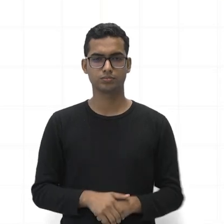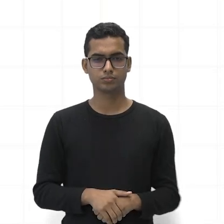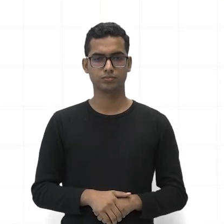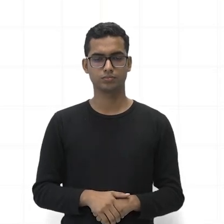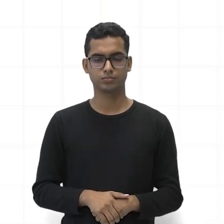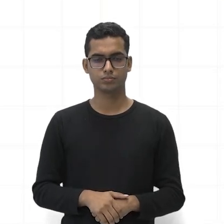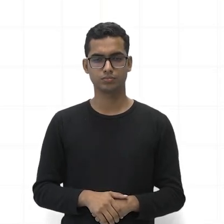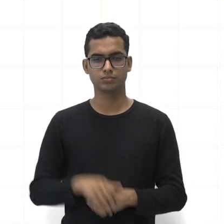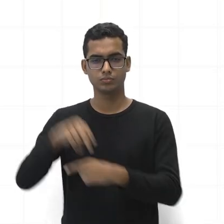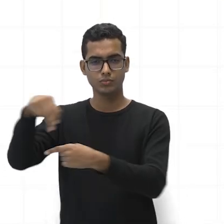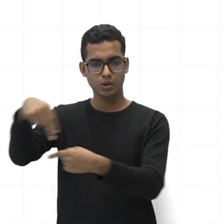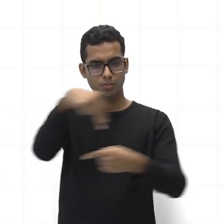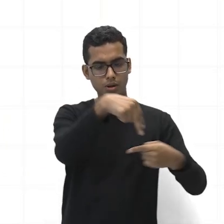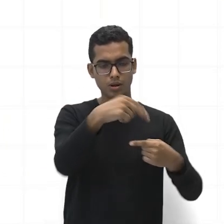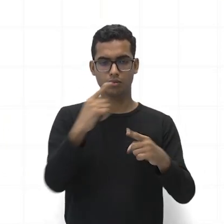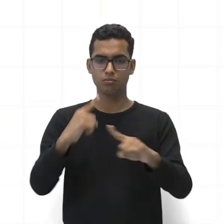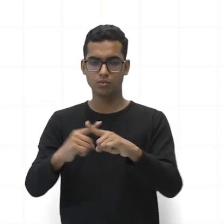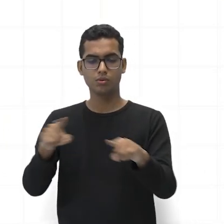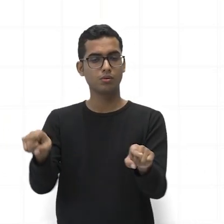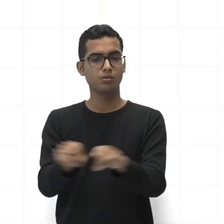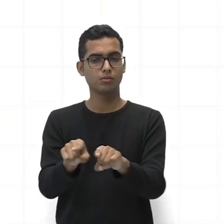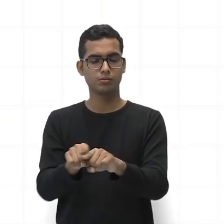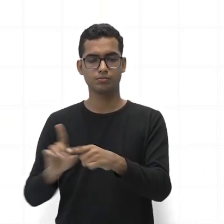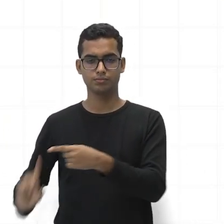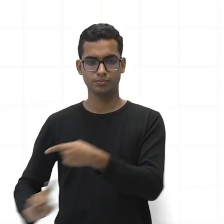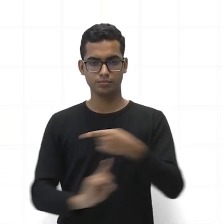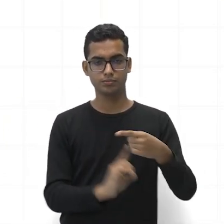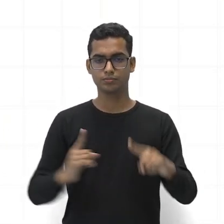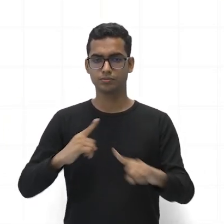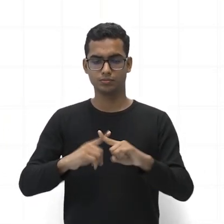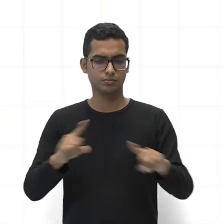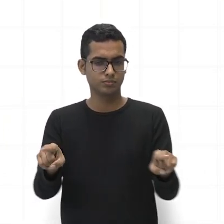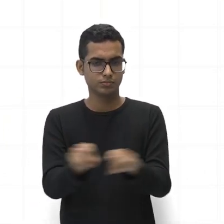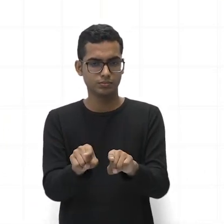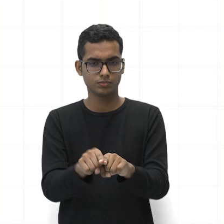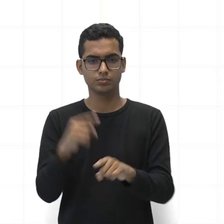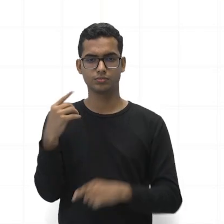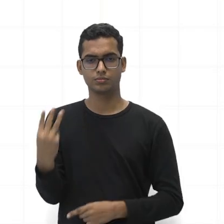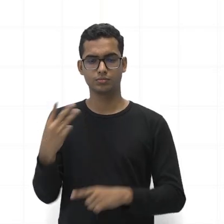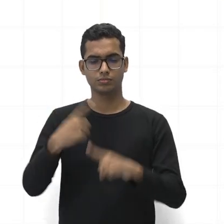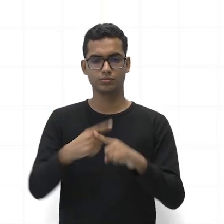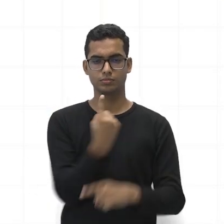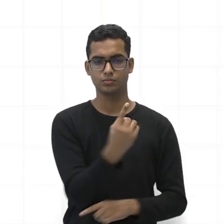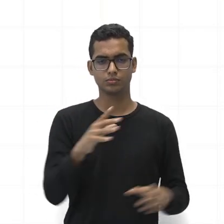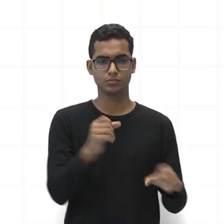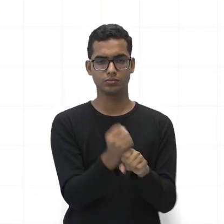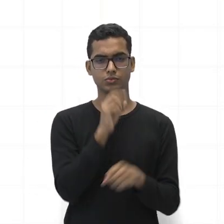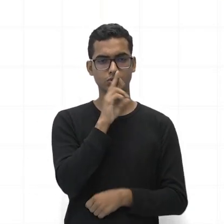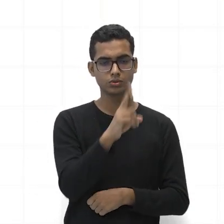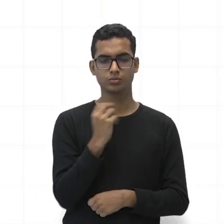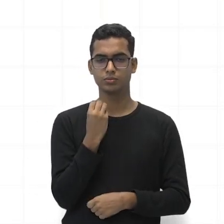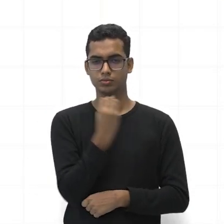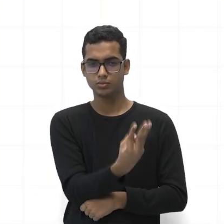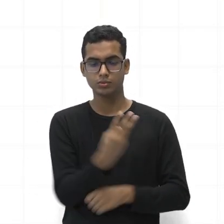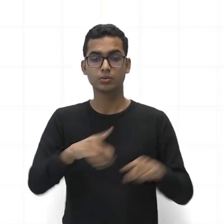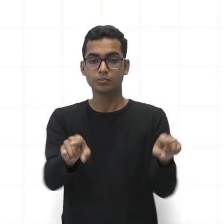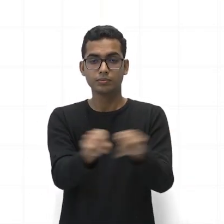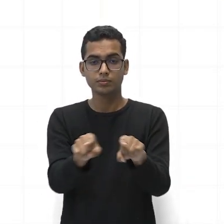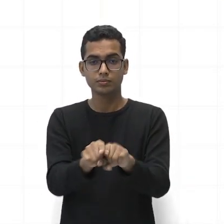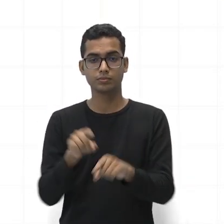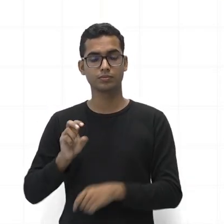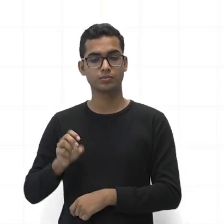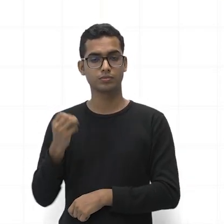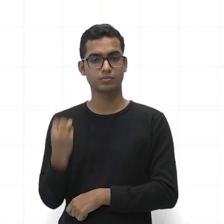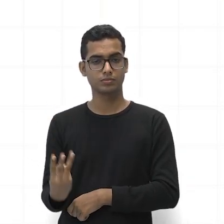numerador e denominador por denominador. 3 vezes 1 é 3 e 5 vezes 3 é